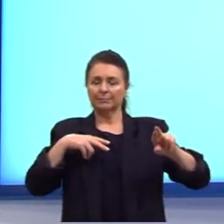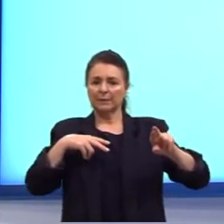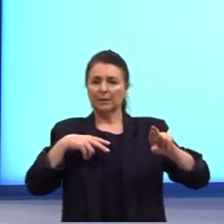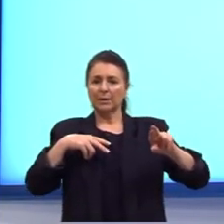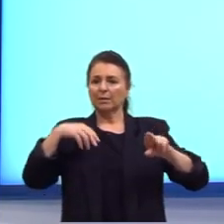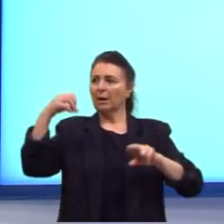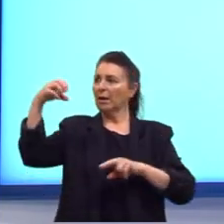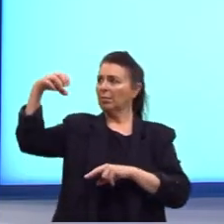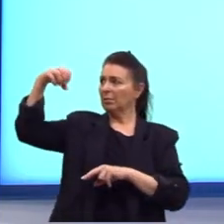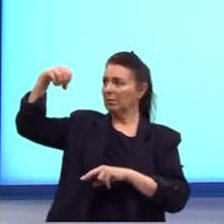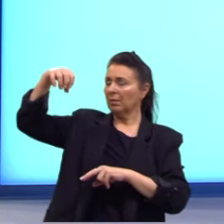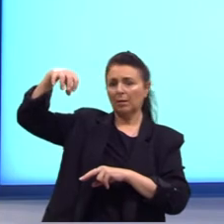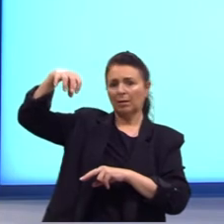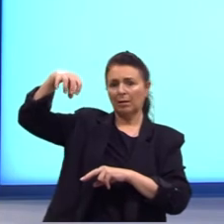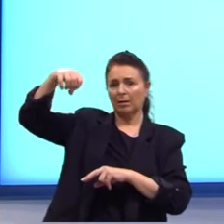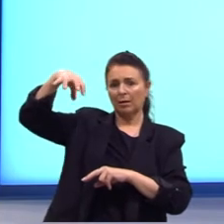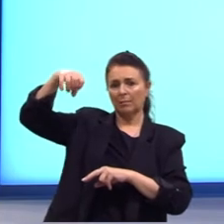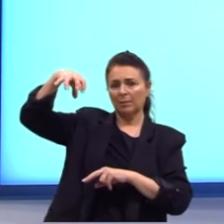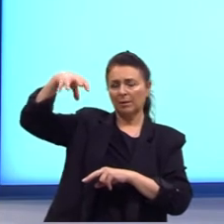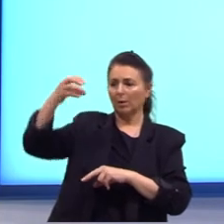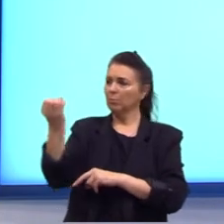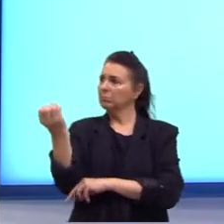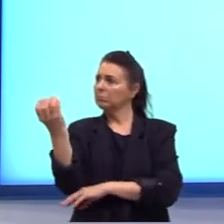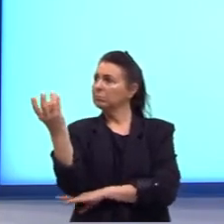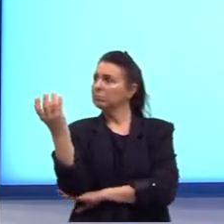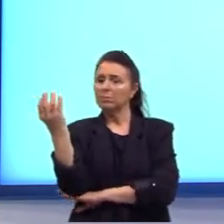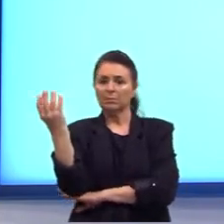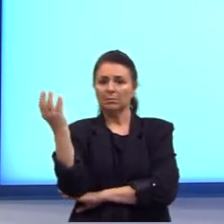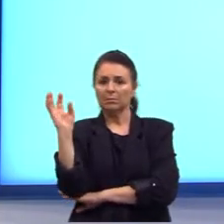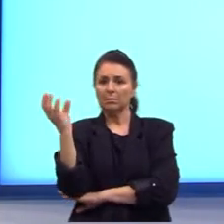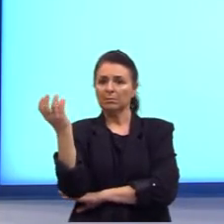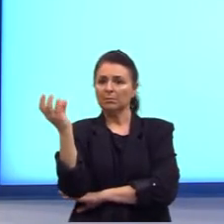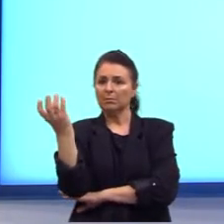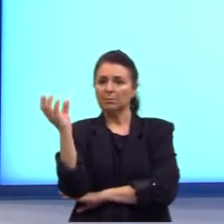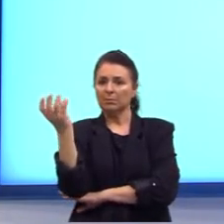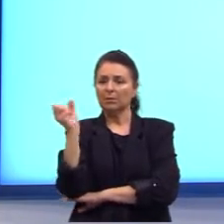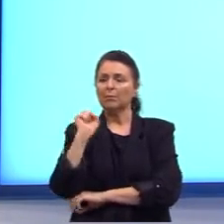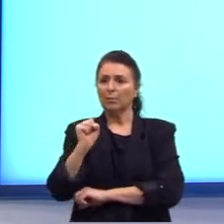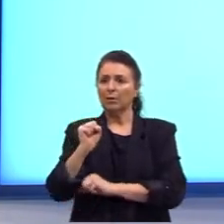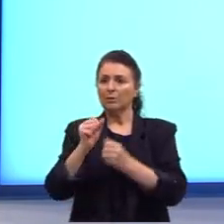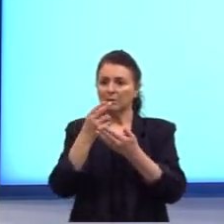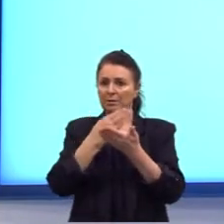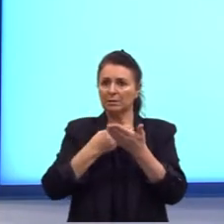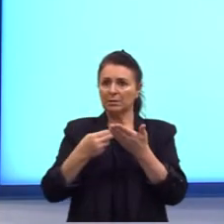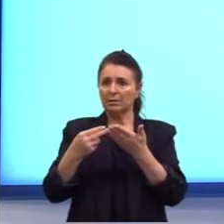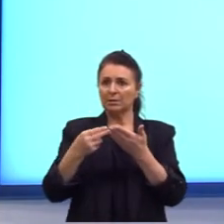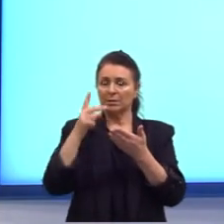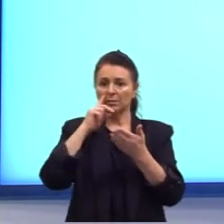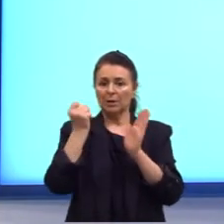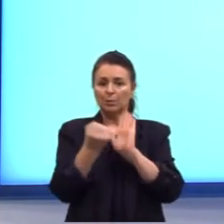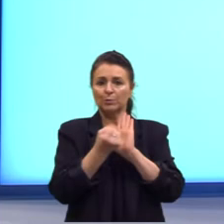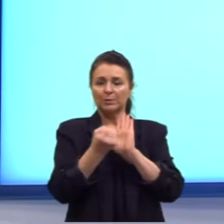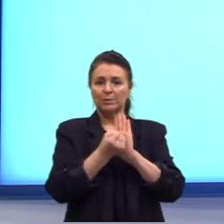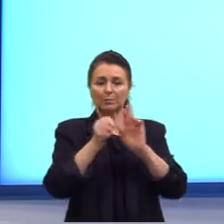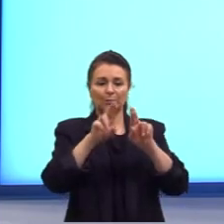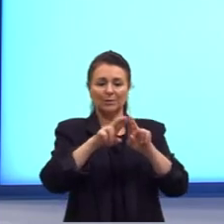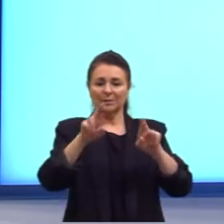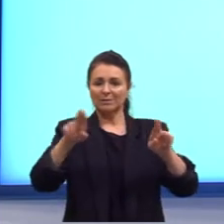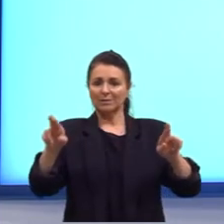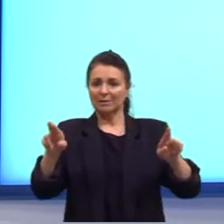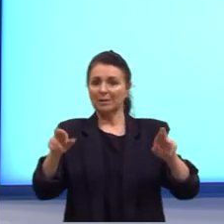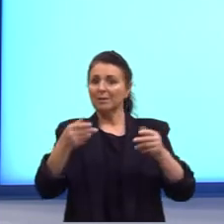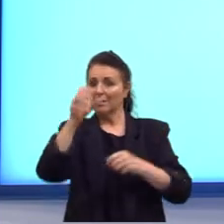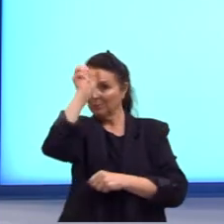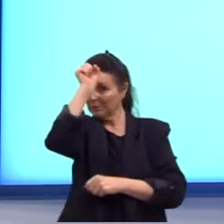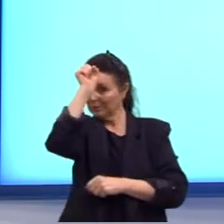substitui aquela lâmpada e desenhar somente a resistência dela ó e aqui a gente tá usando o símbolo da Resistência que a gente viu